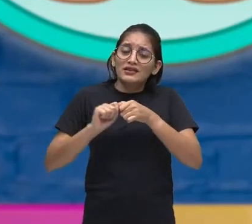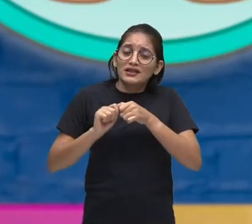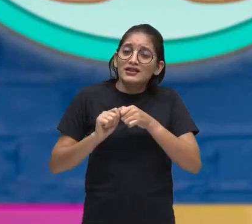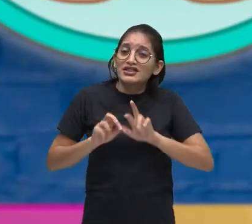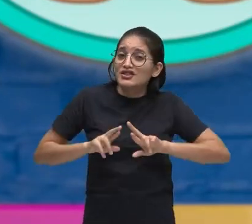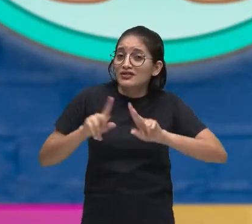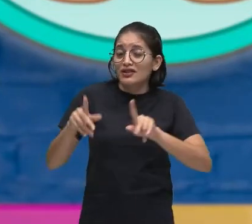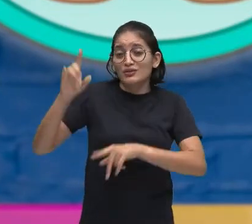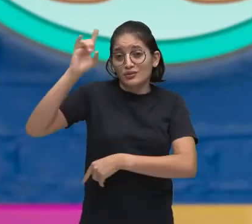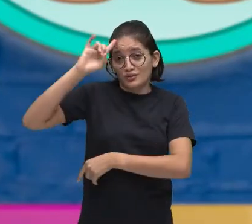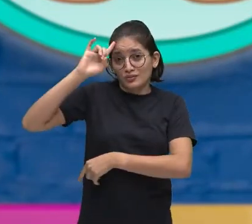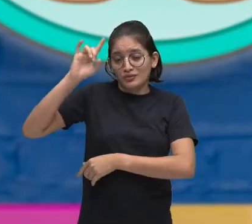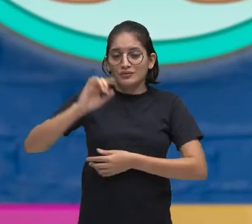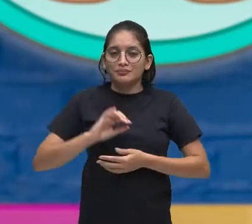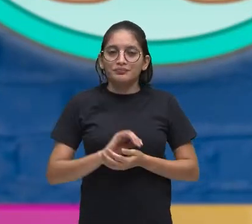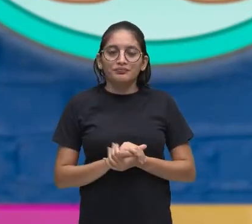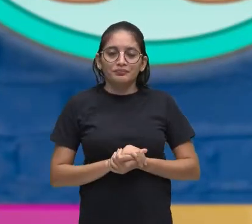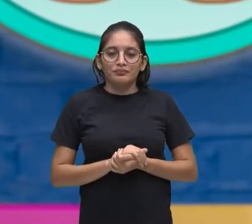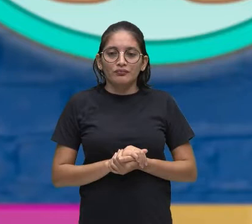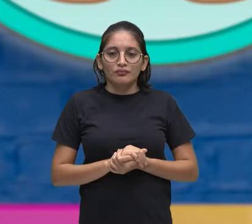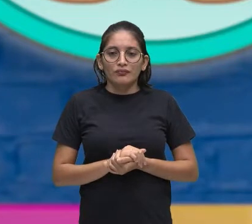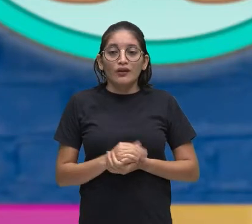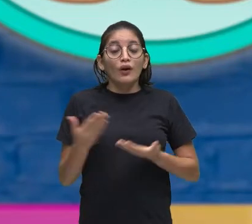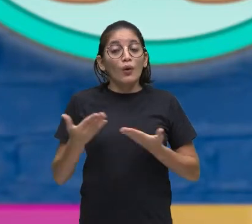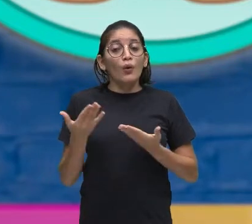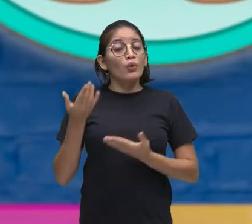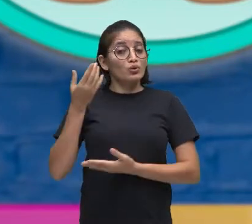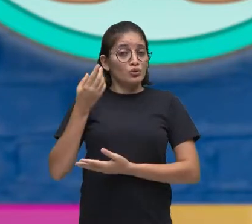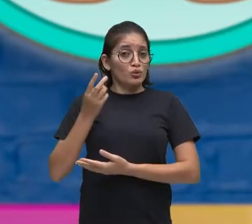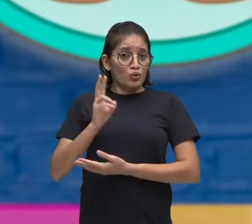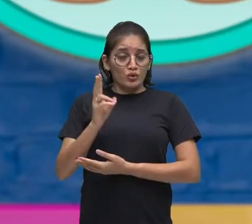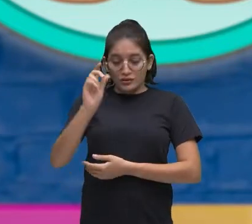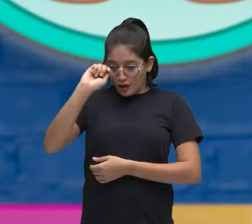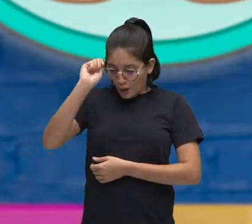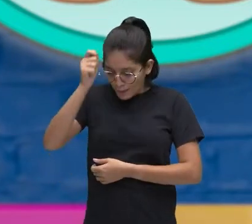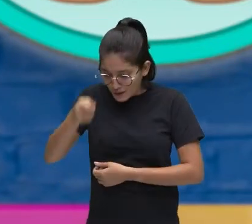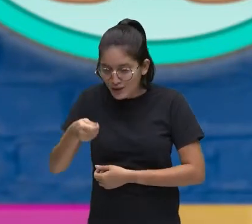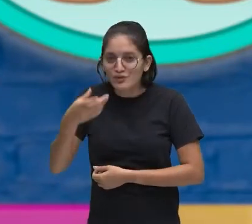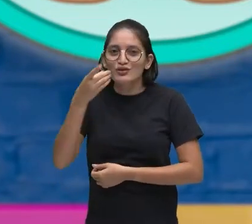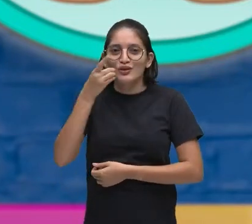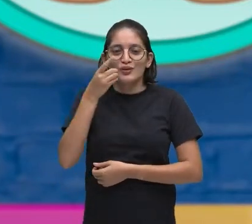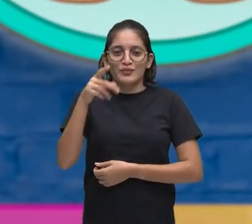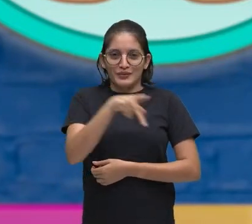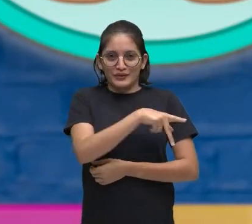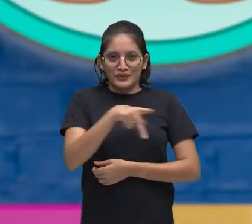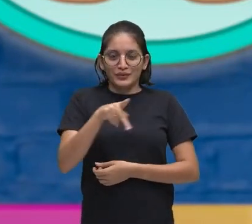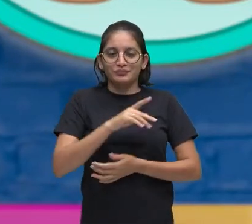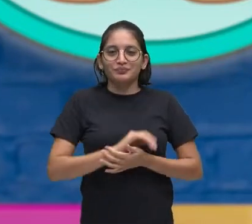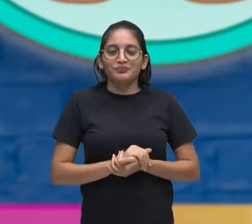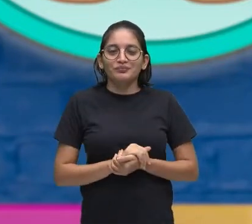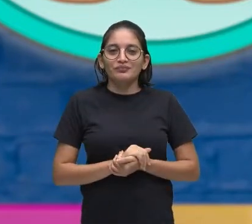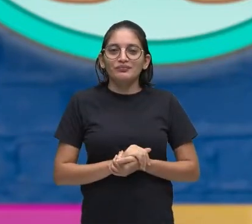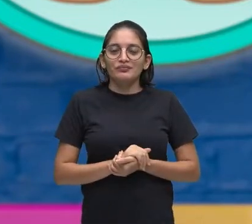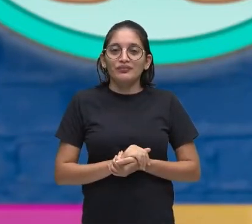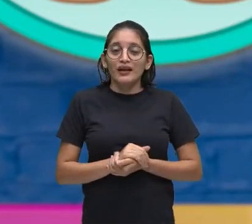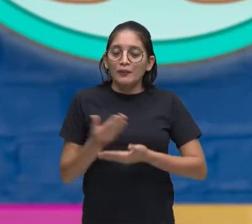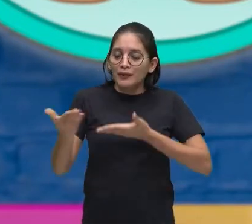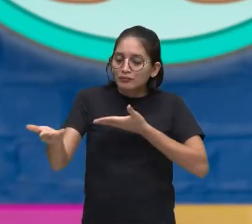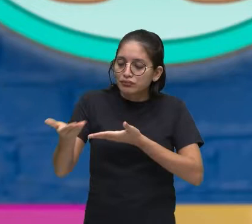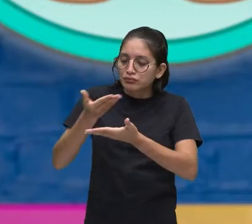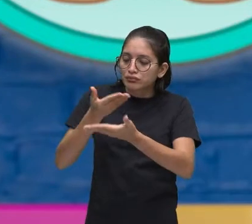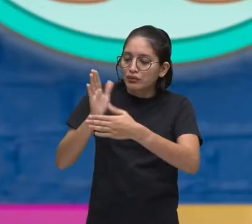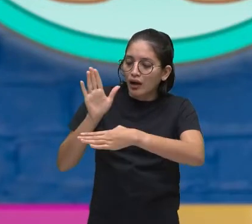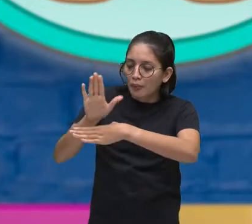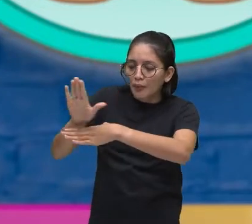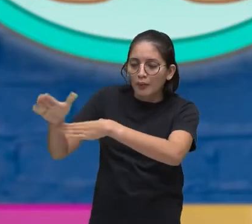E nós hoje, como estamos seguindo com as nossas homenagens ao Dia do Professor, para a gente cooperar, para a gente ser